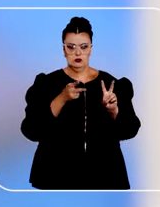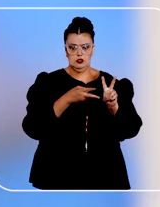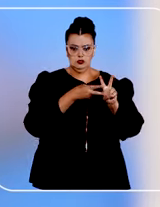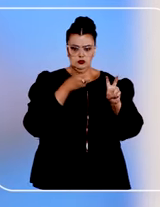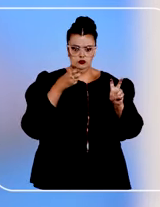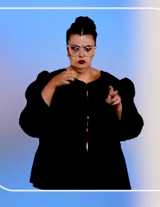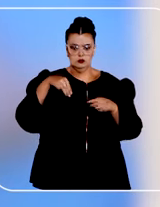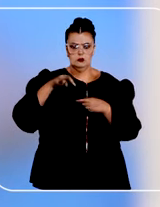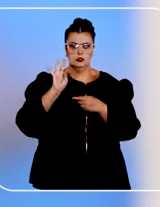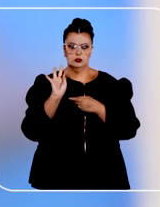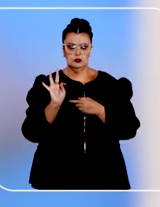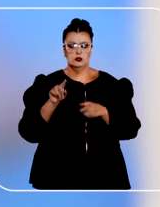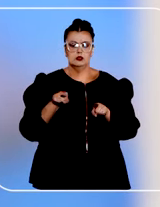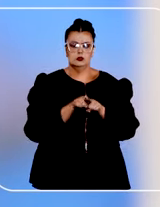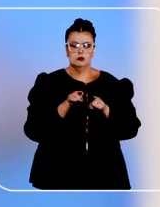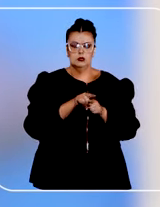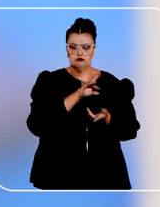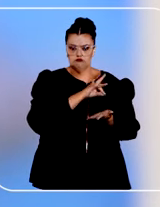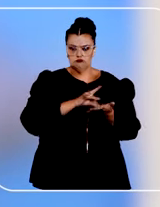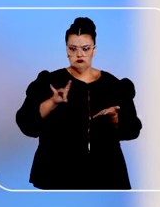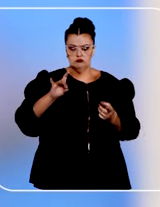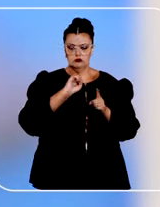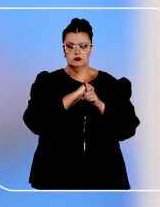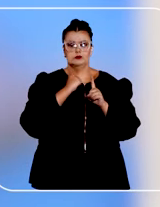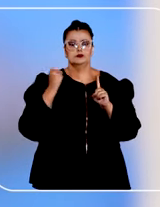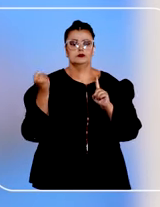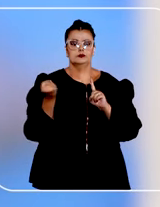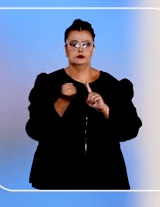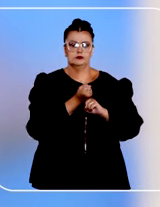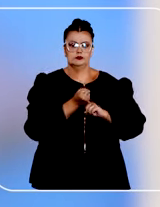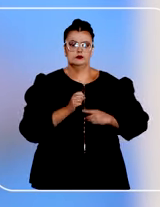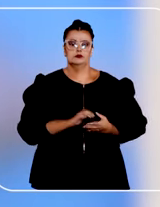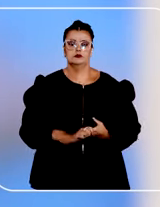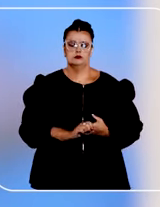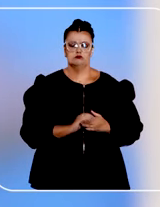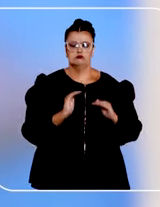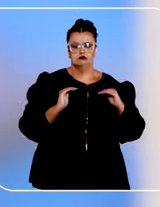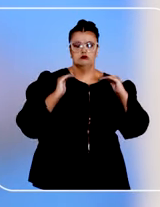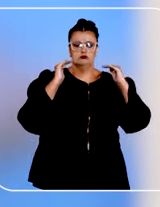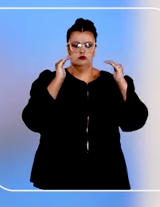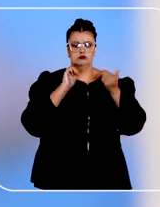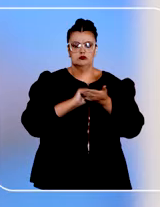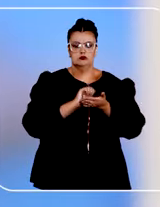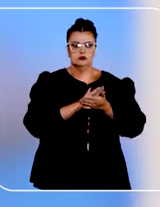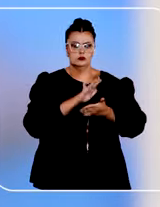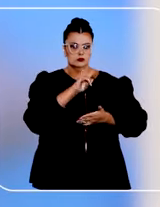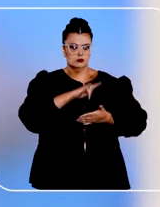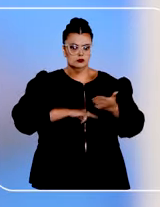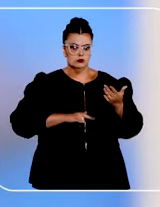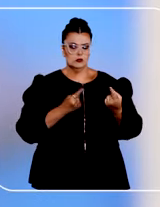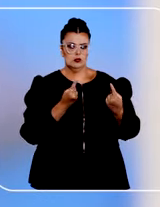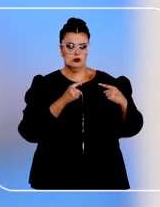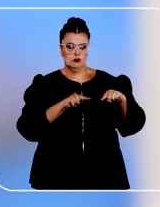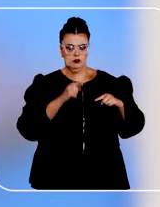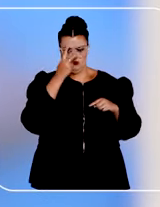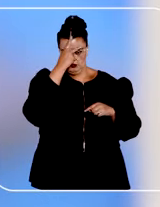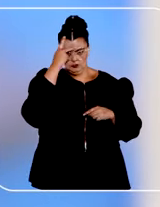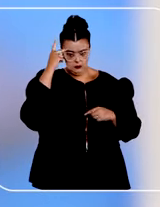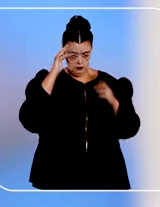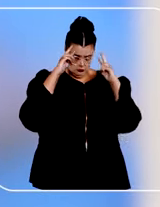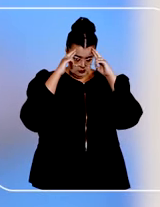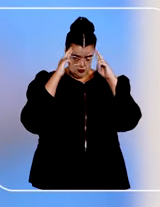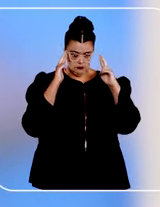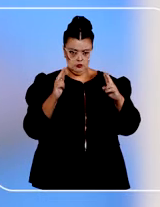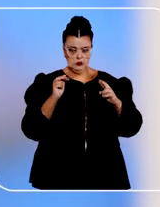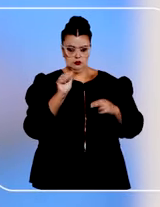indígenas de Mato Grosso do Sul e a exclusão social as instâncias Ordinárias concluíram que a publicação foi prejudicial à honra da